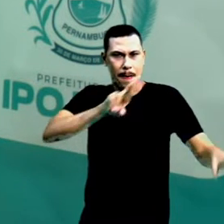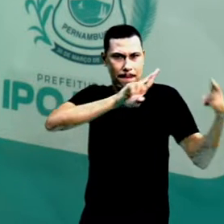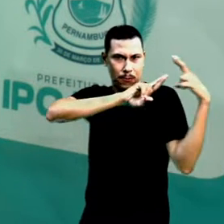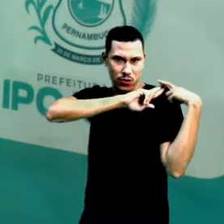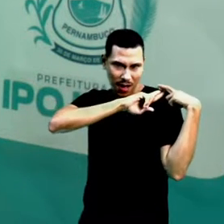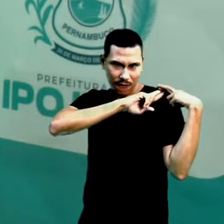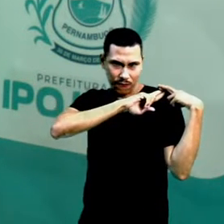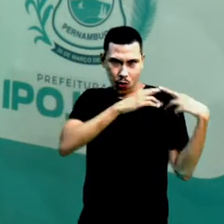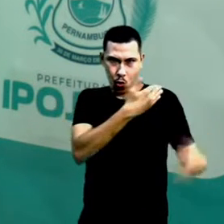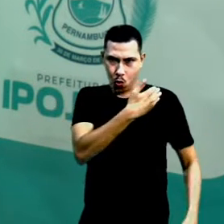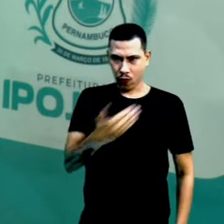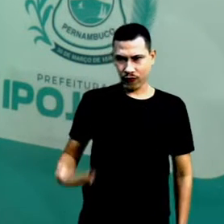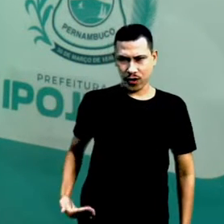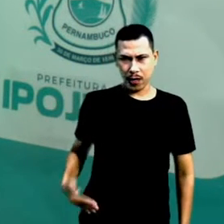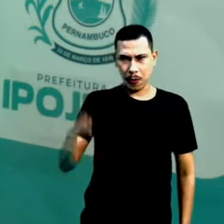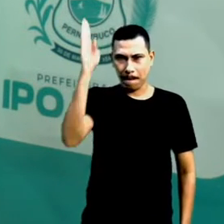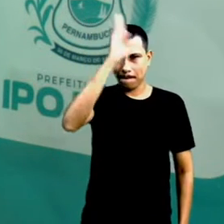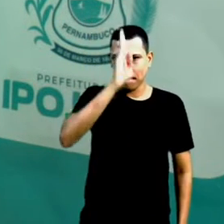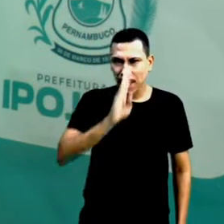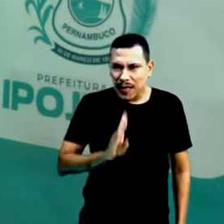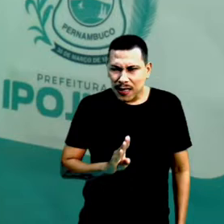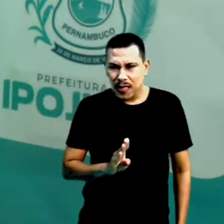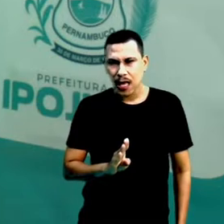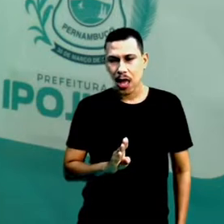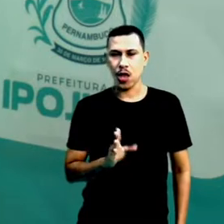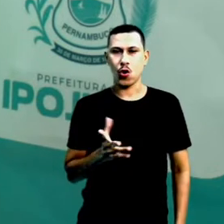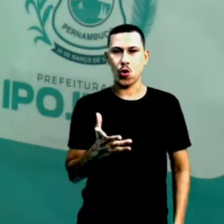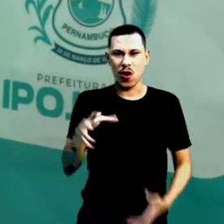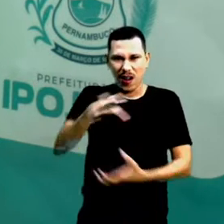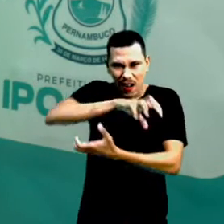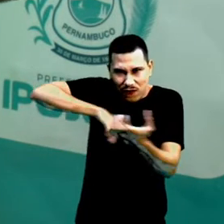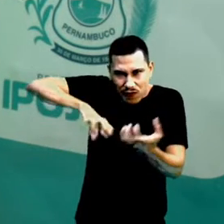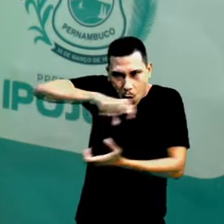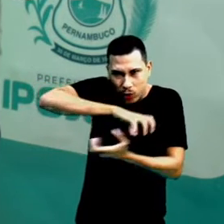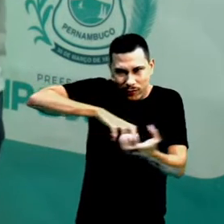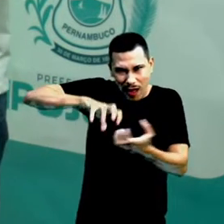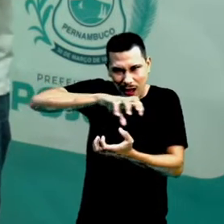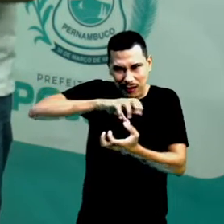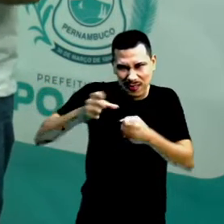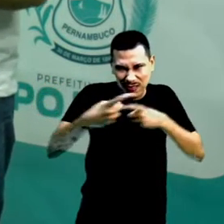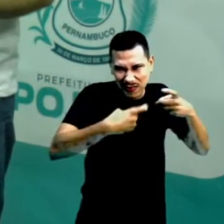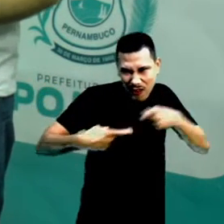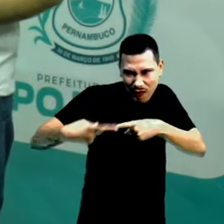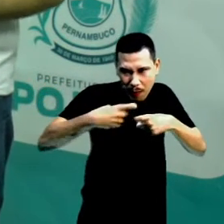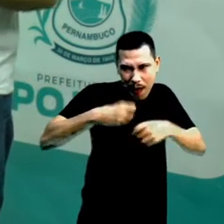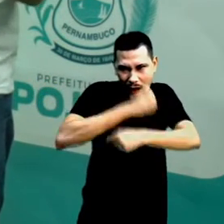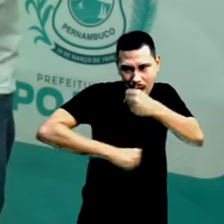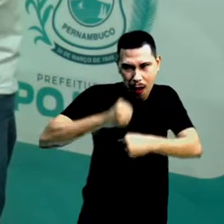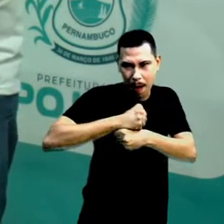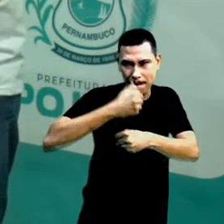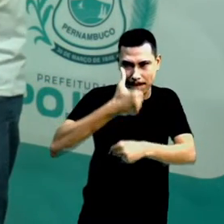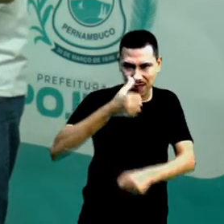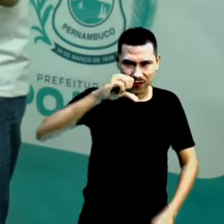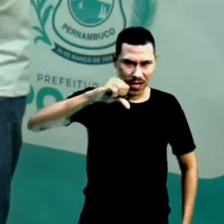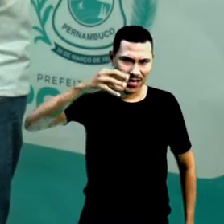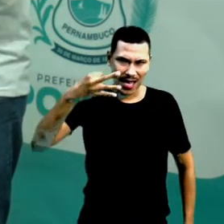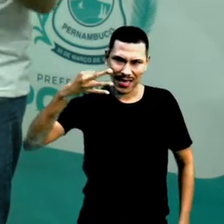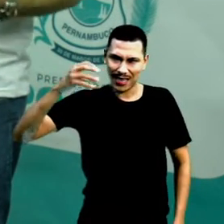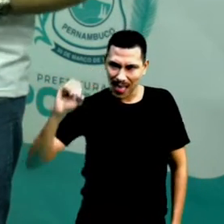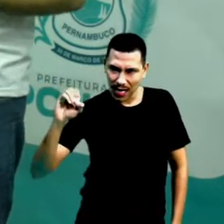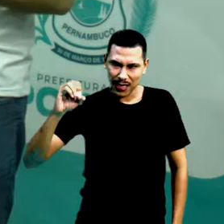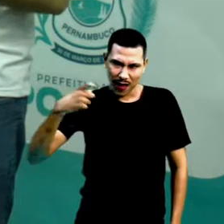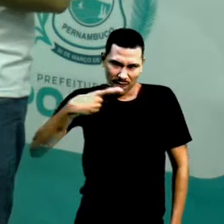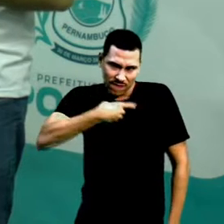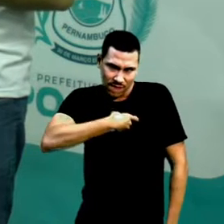do Brasil, justamente por meio de uma revolta armada. Então, em 1930, o Getúlio Vargas, ele toma